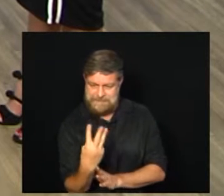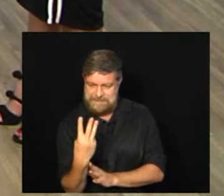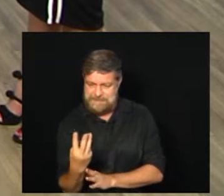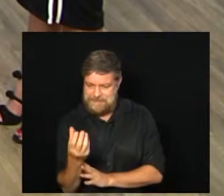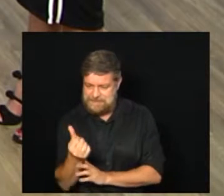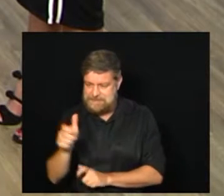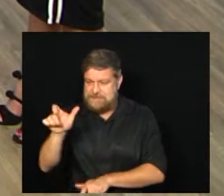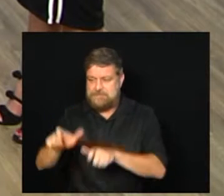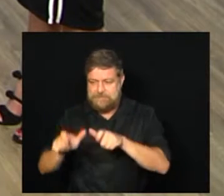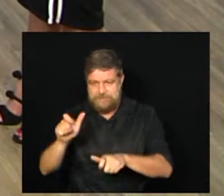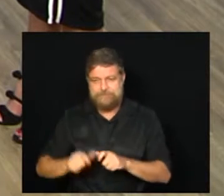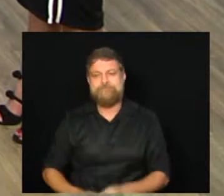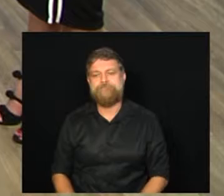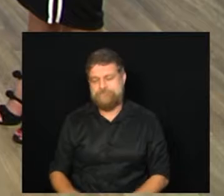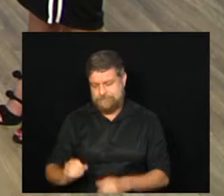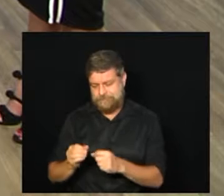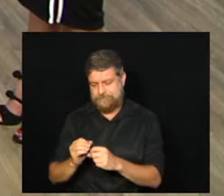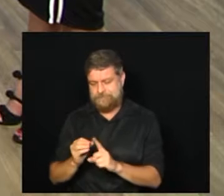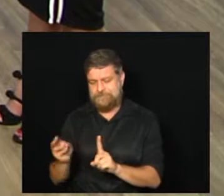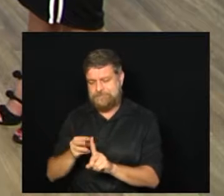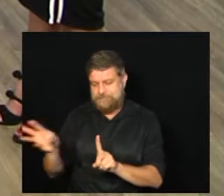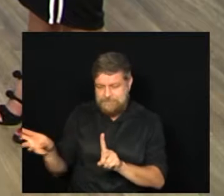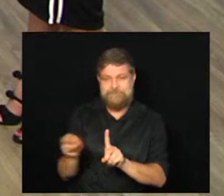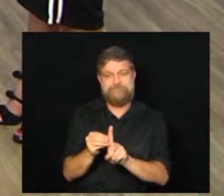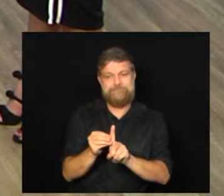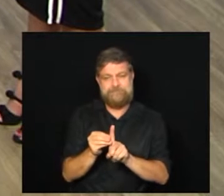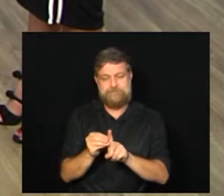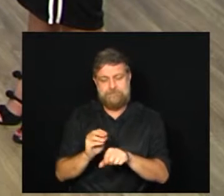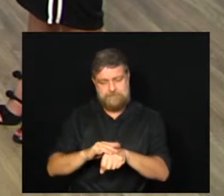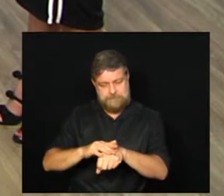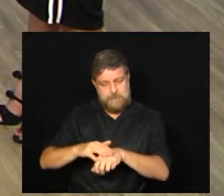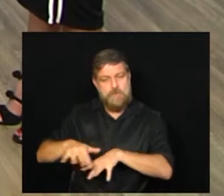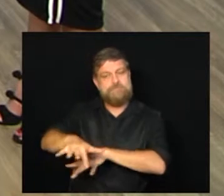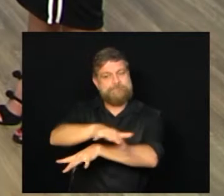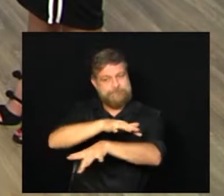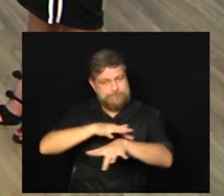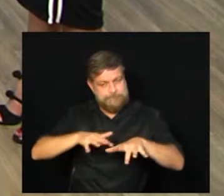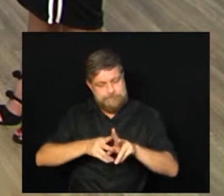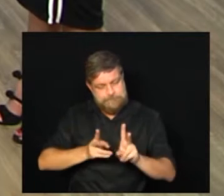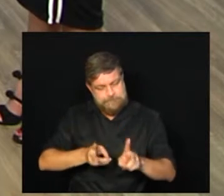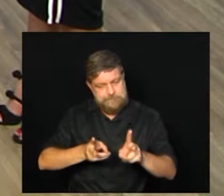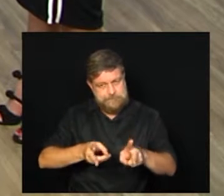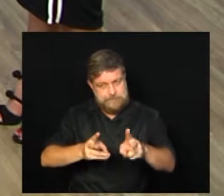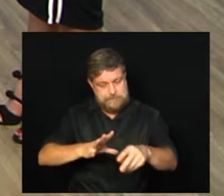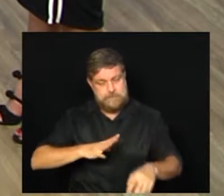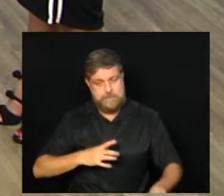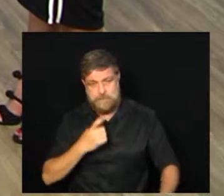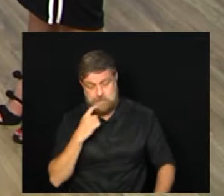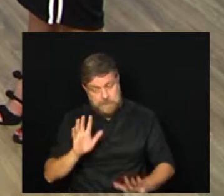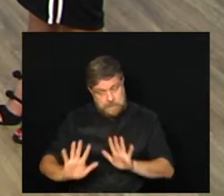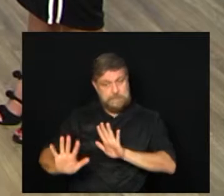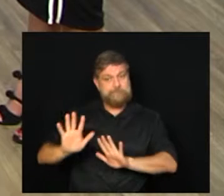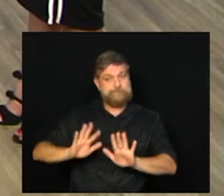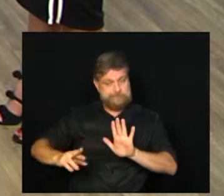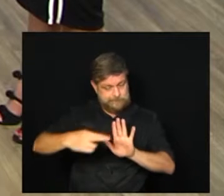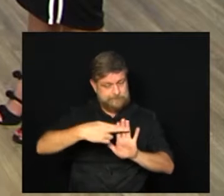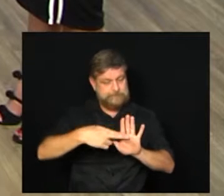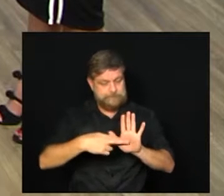1.336 pessoas testaram positivo, o que mostra que a doença ela continua circulando pelo nosso município. Então, todos os